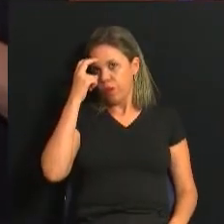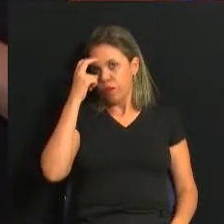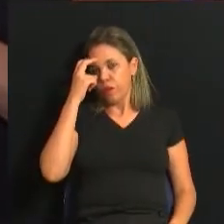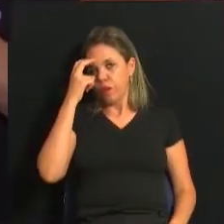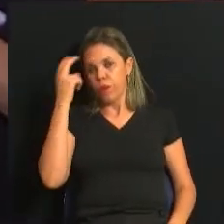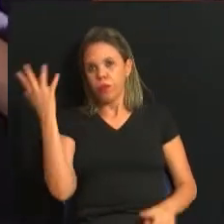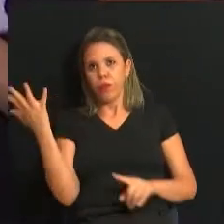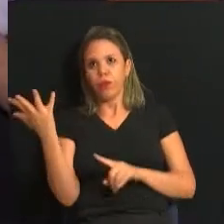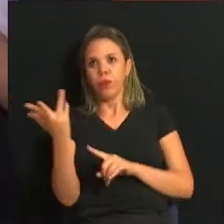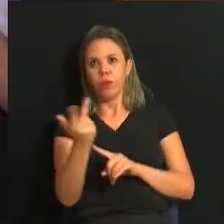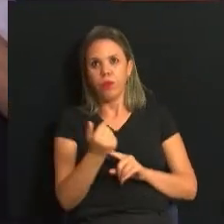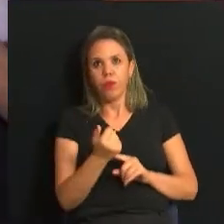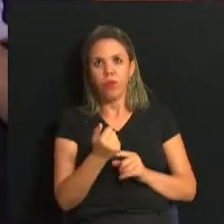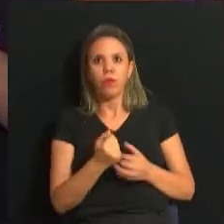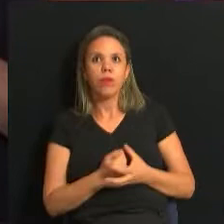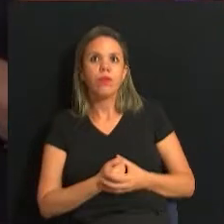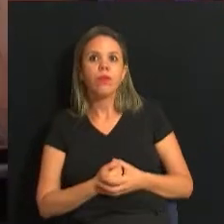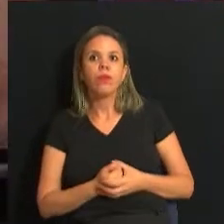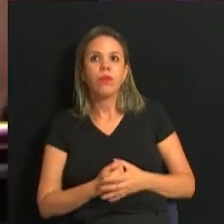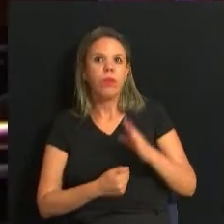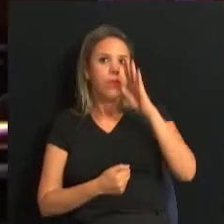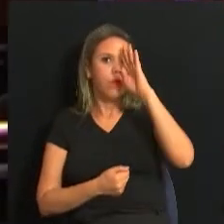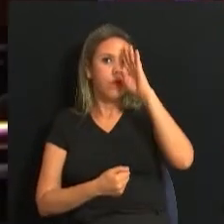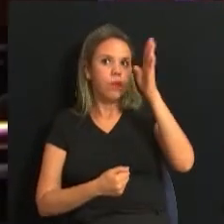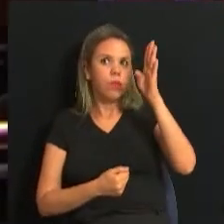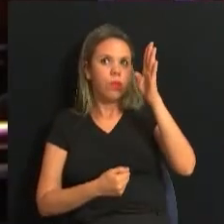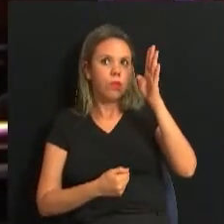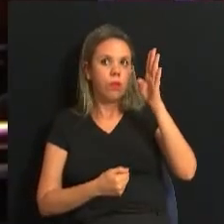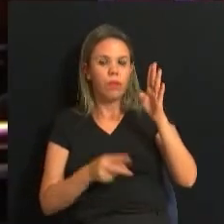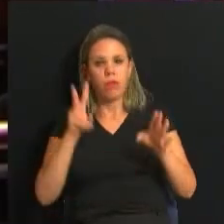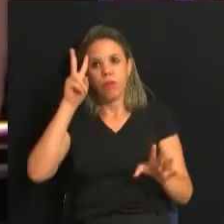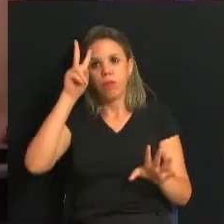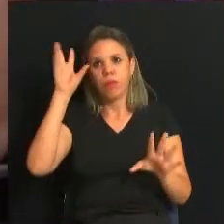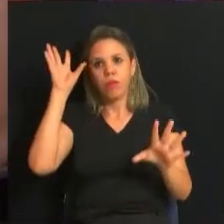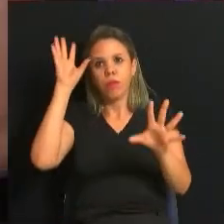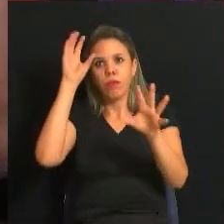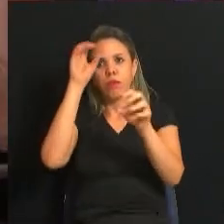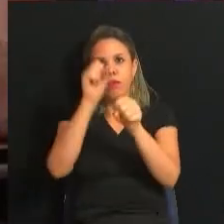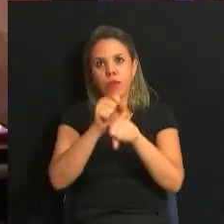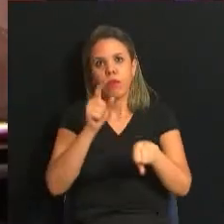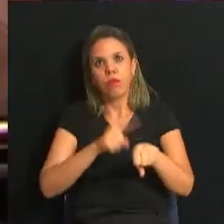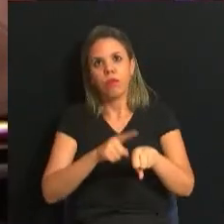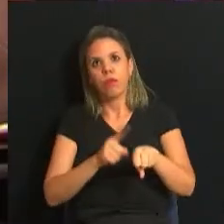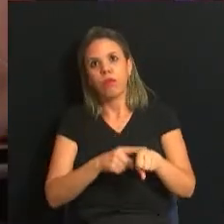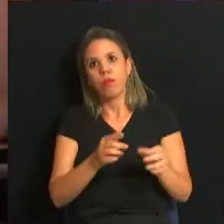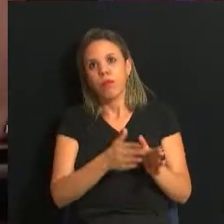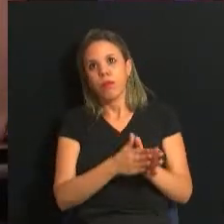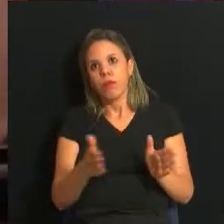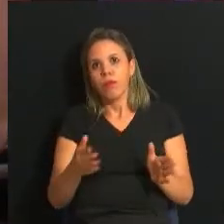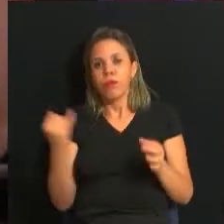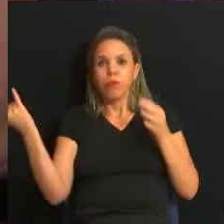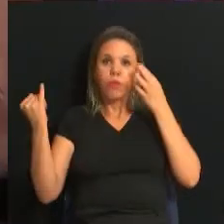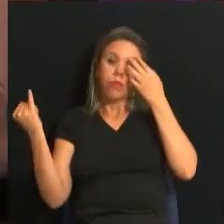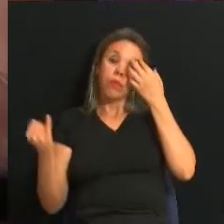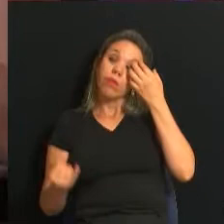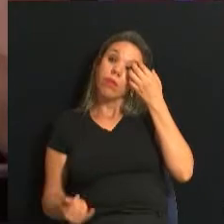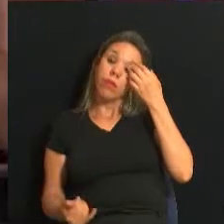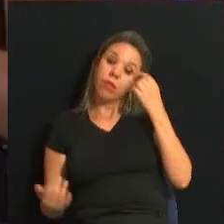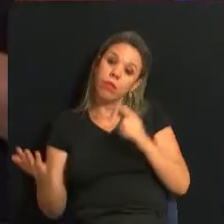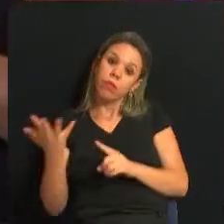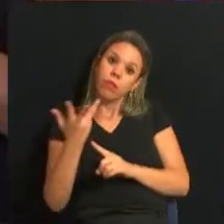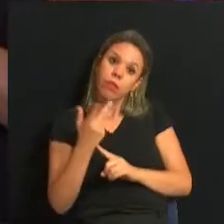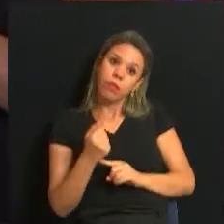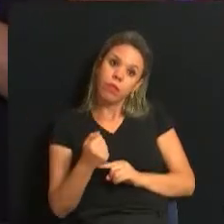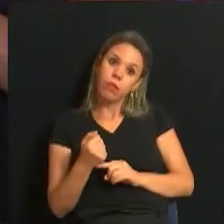Moderna. Sim, é fundamental a gente resgatar, né, esses momentos importantes, né, da arte no